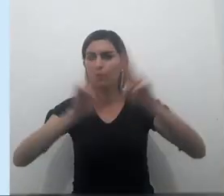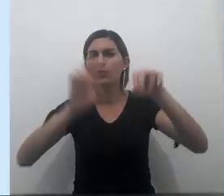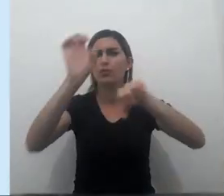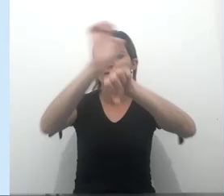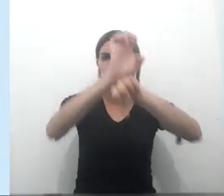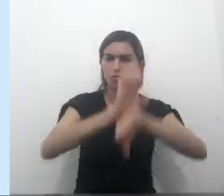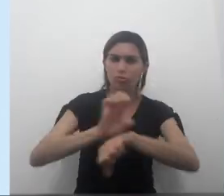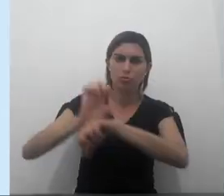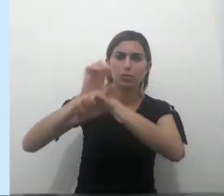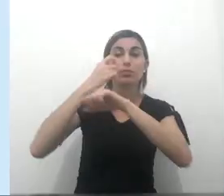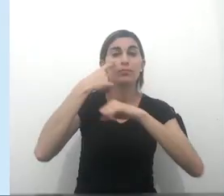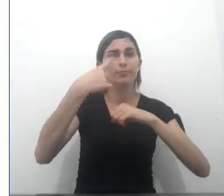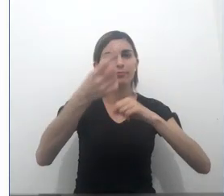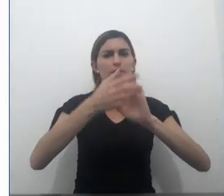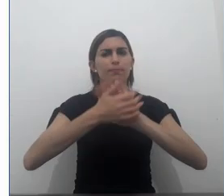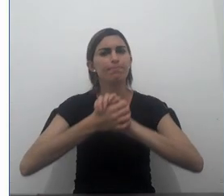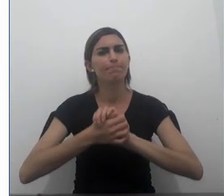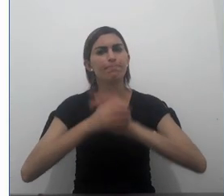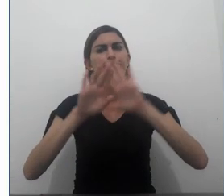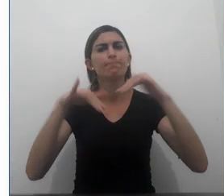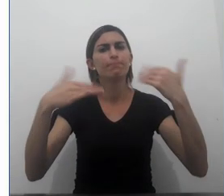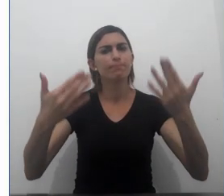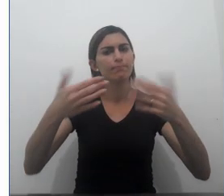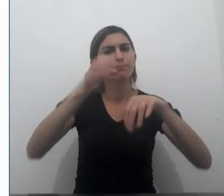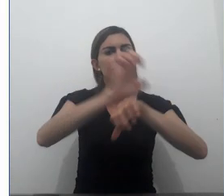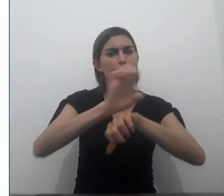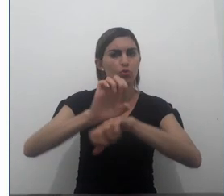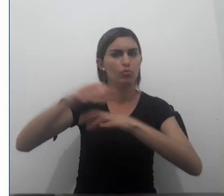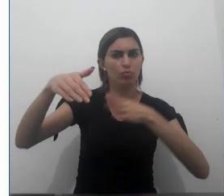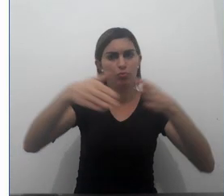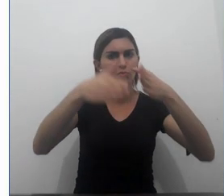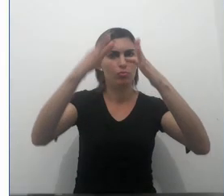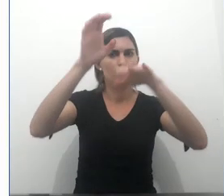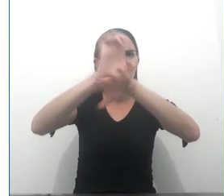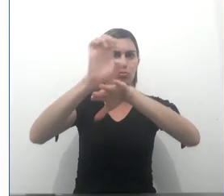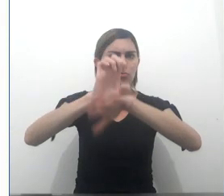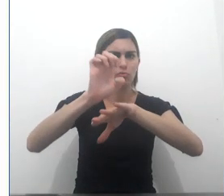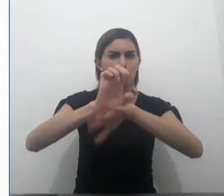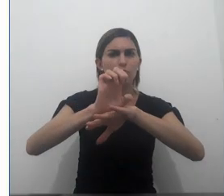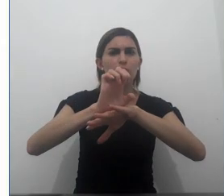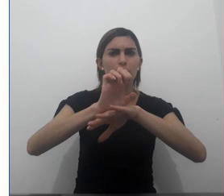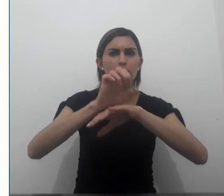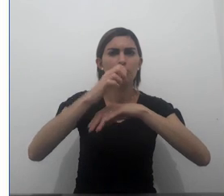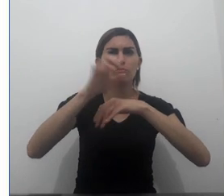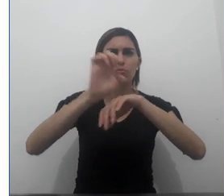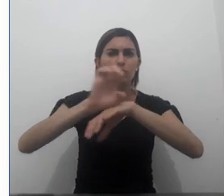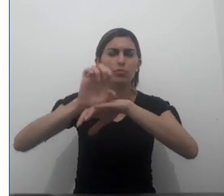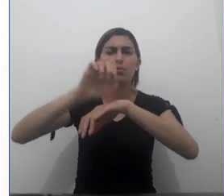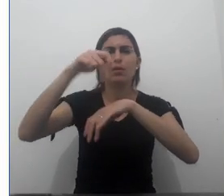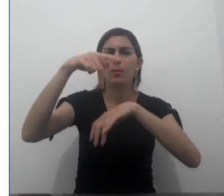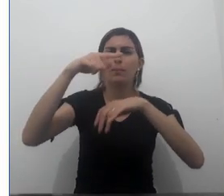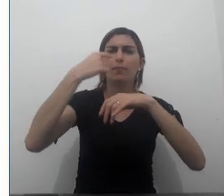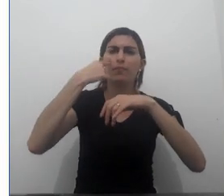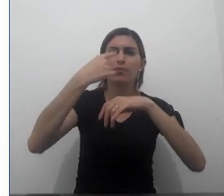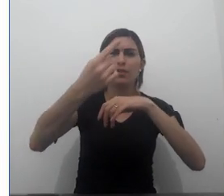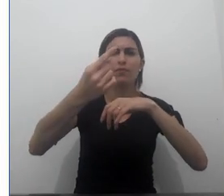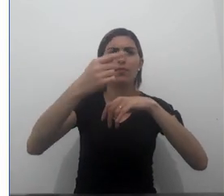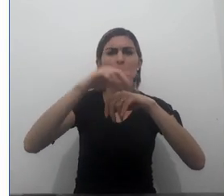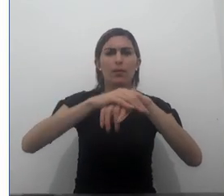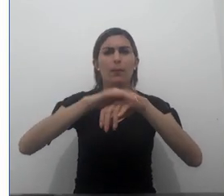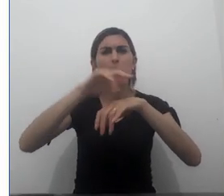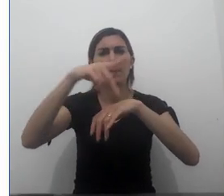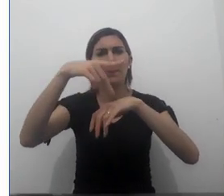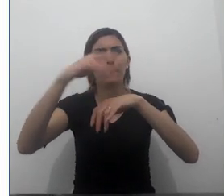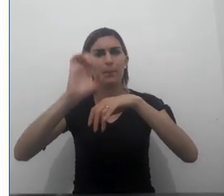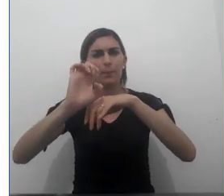rodovias estaduais. Observa na tela. Então, são estradas, né, de rodagem sob o poder do estado. Então, na tela